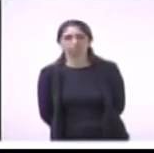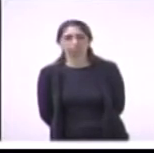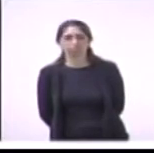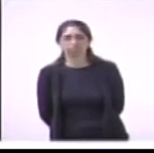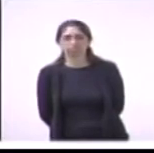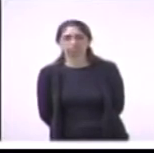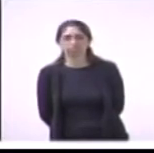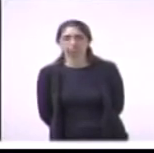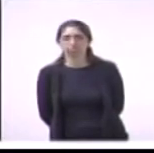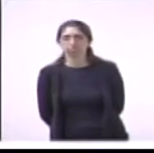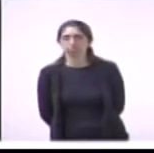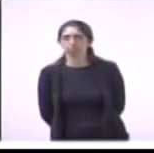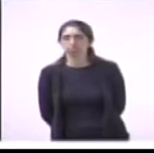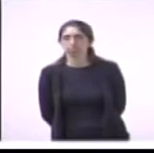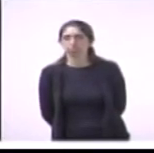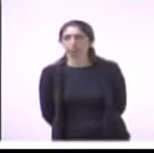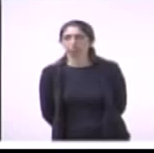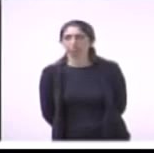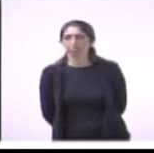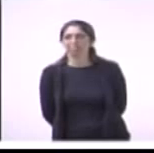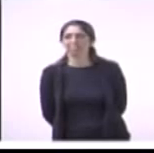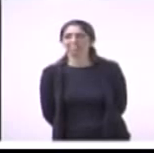Danilo.